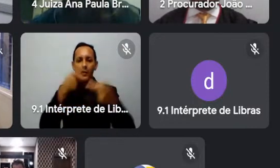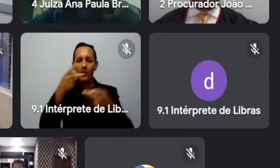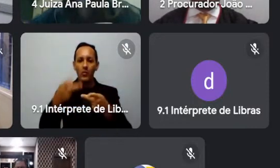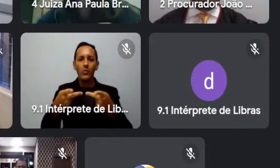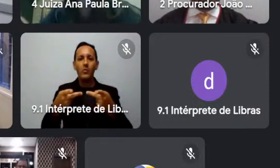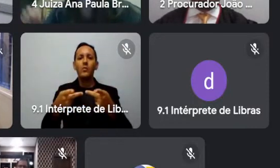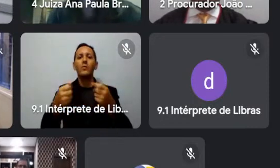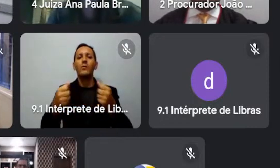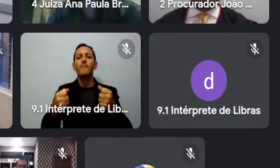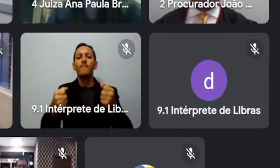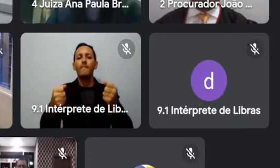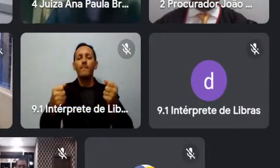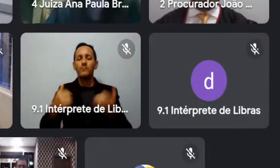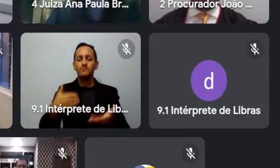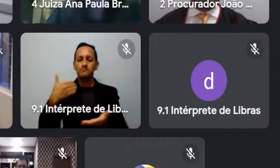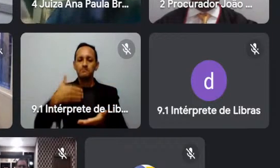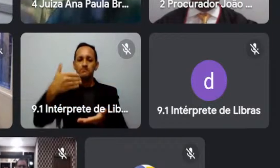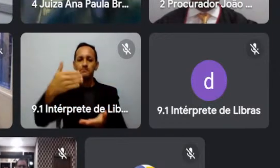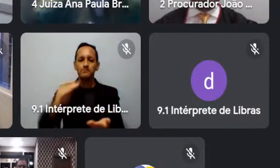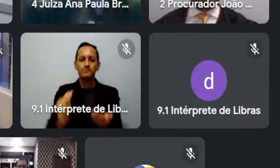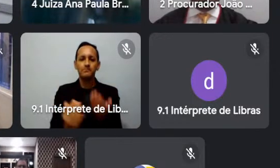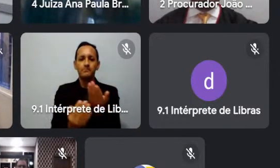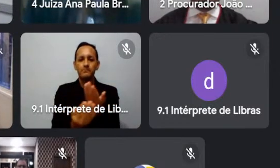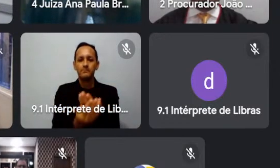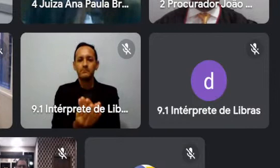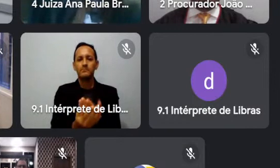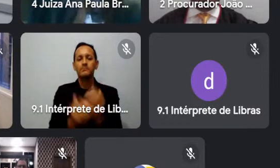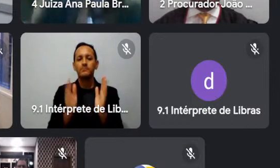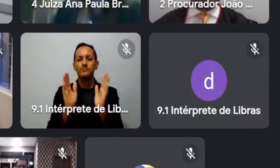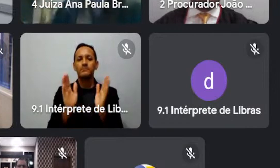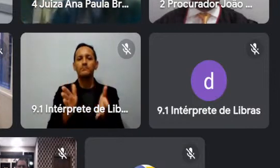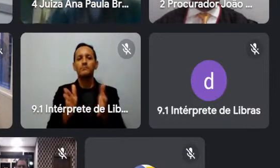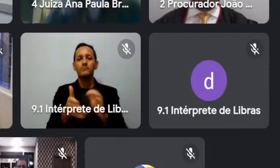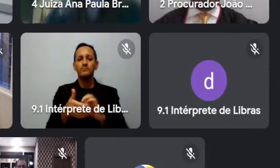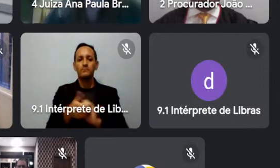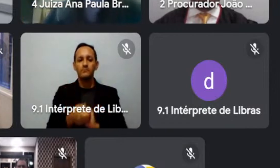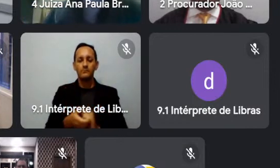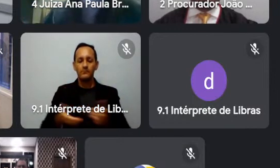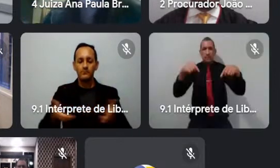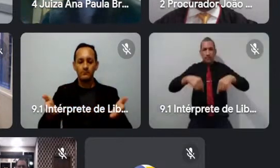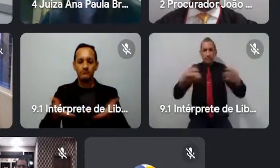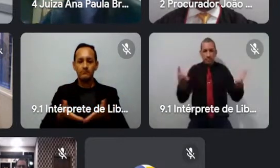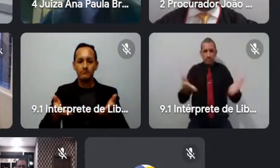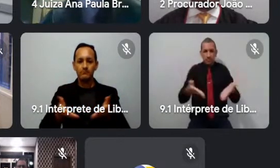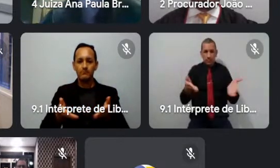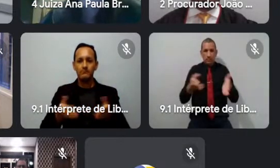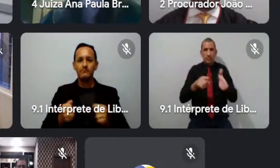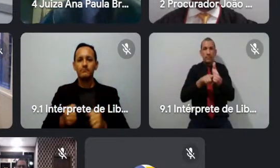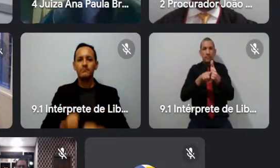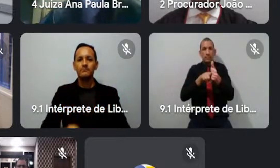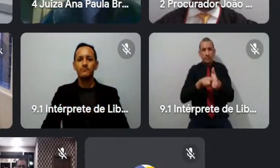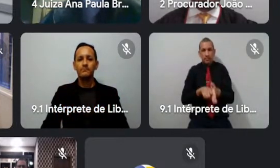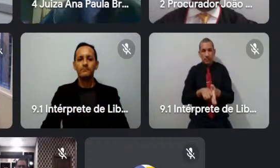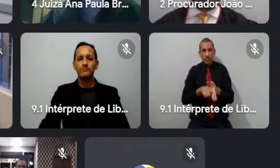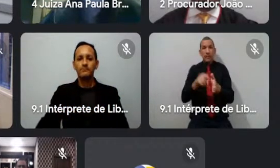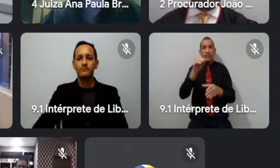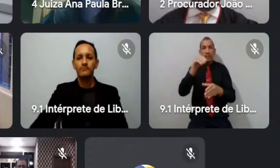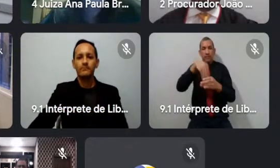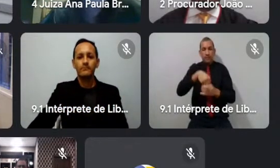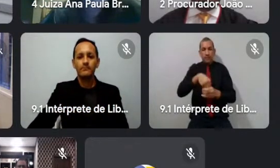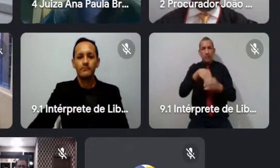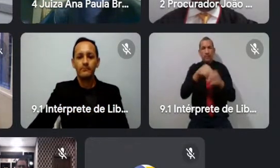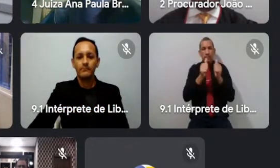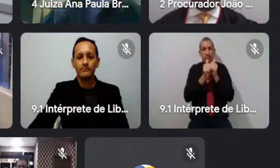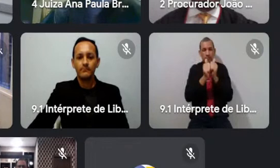a questão processual aqui hoje analisada eu volto com o